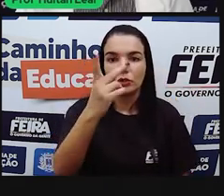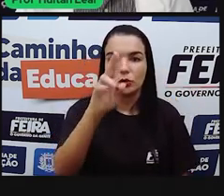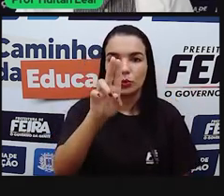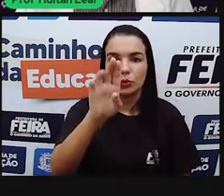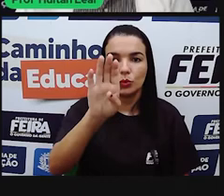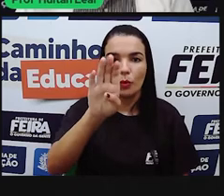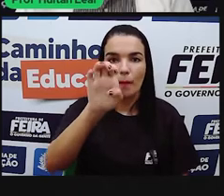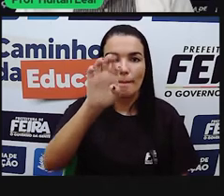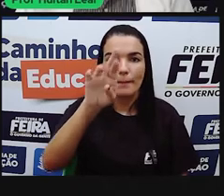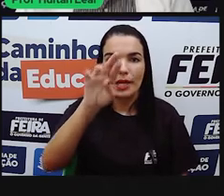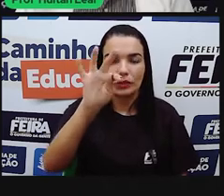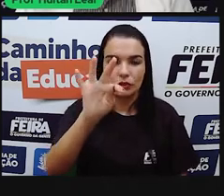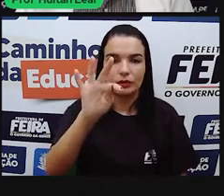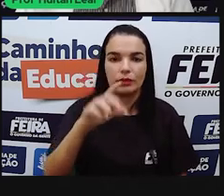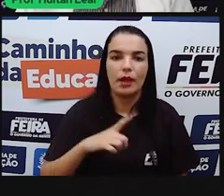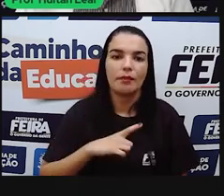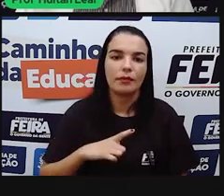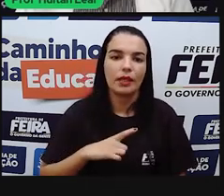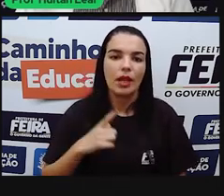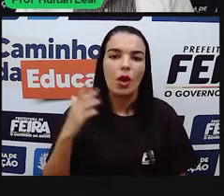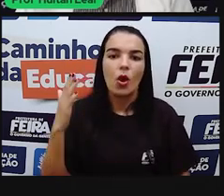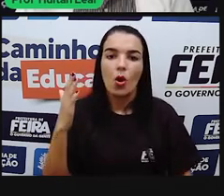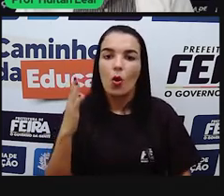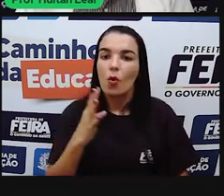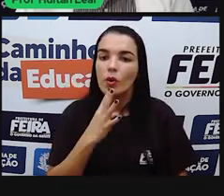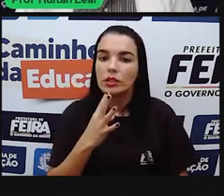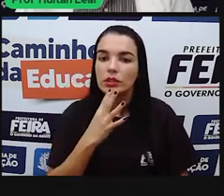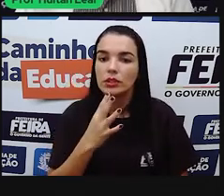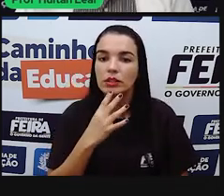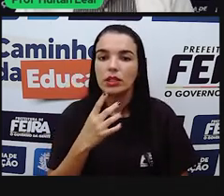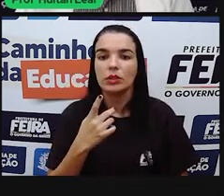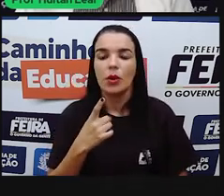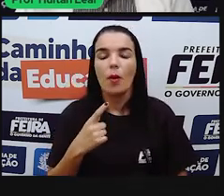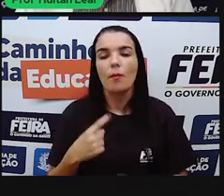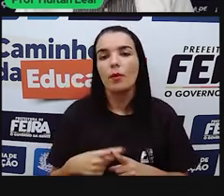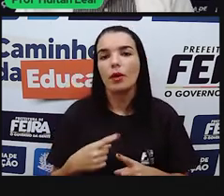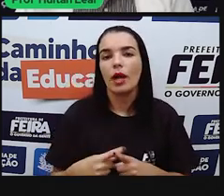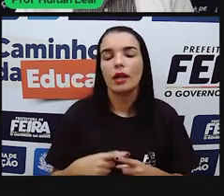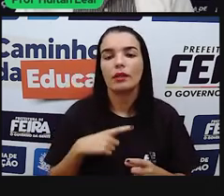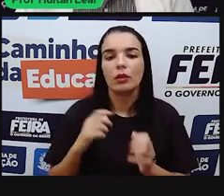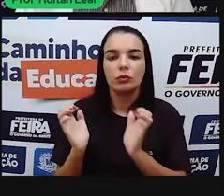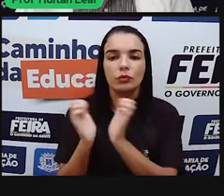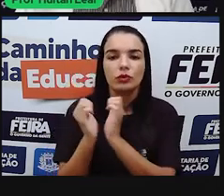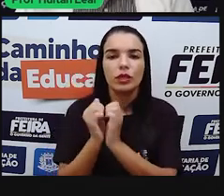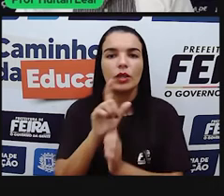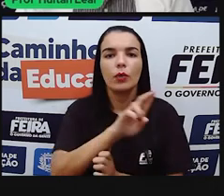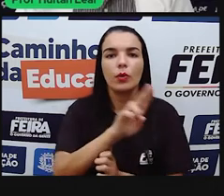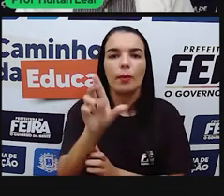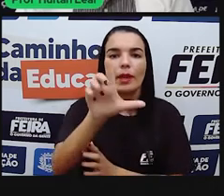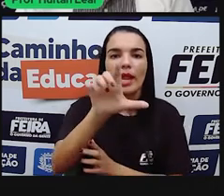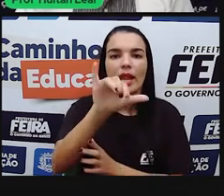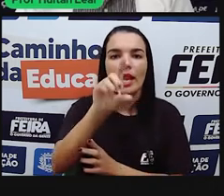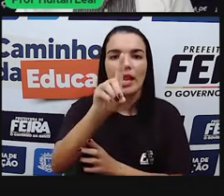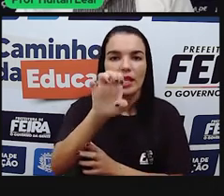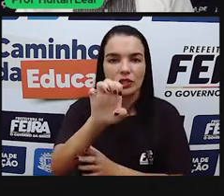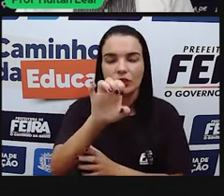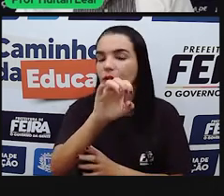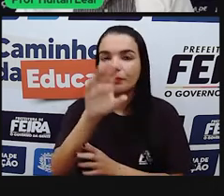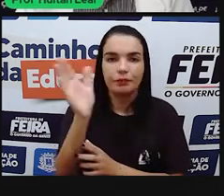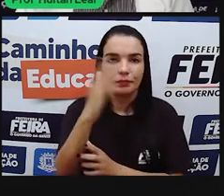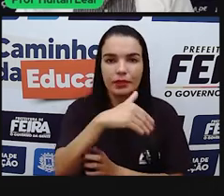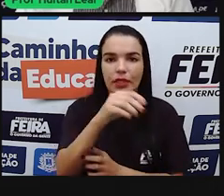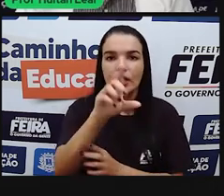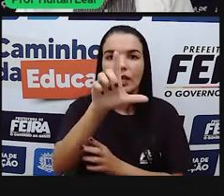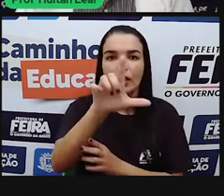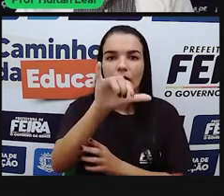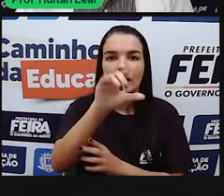romantismo. Foi exímio compositor do gênero Lied. Lied é uma palavra alemã que pode ser traduzida como canção,